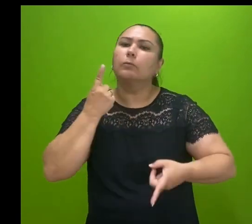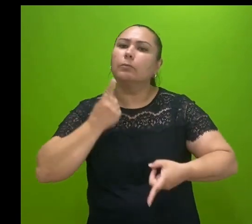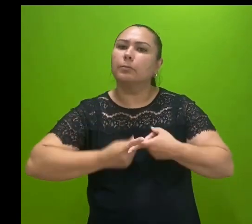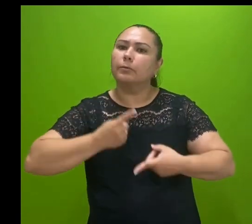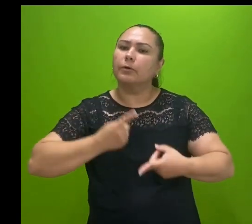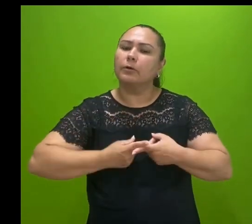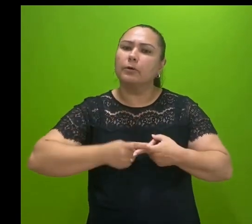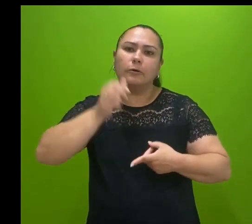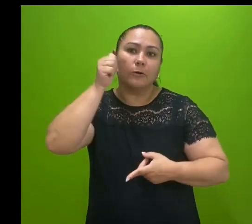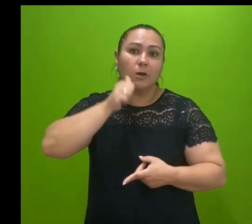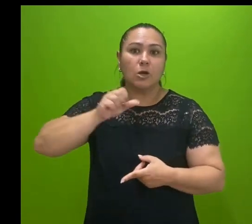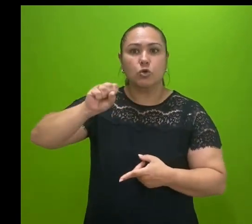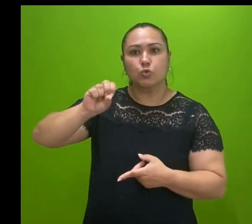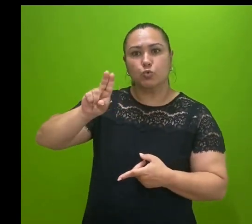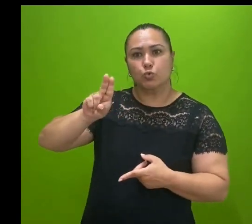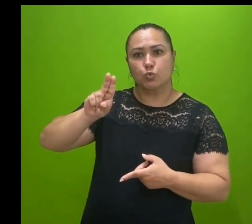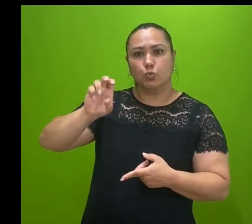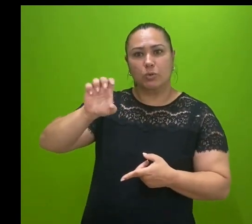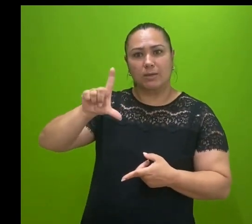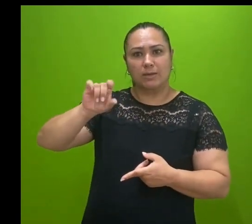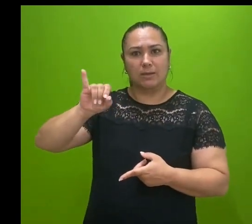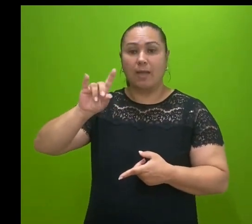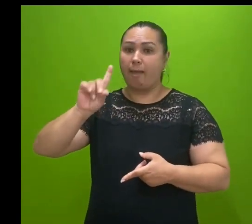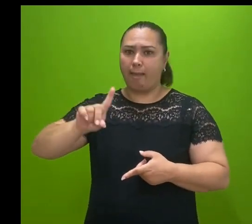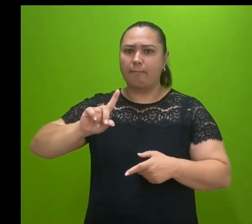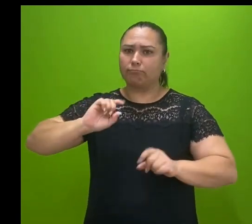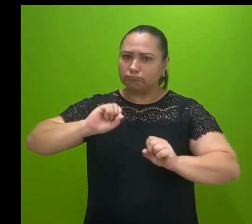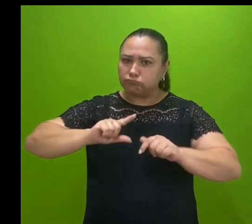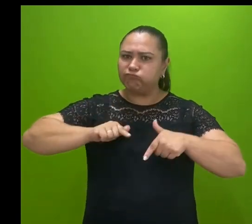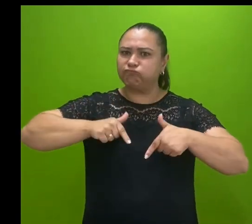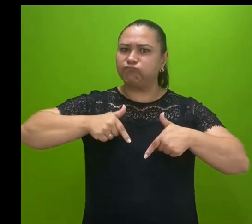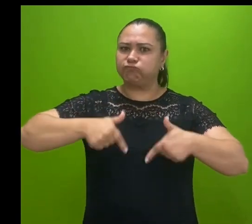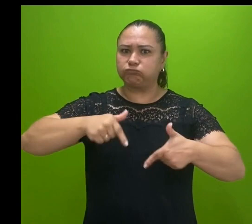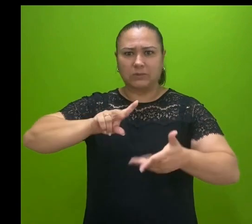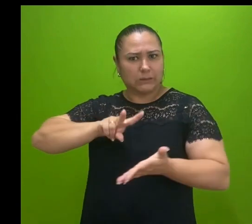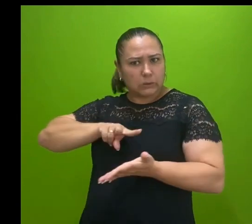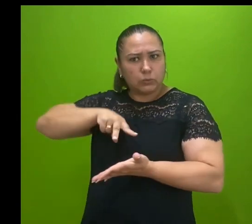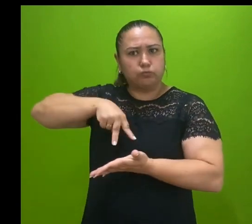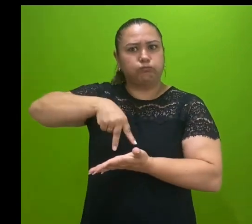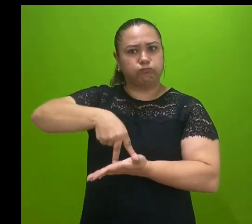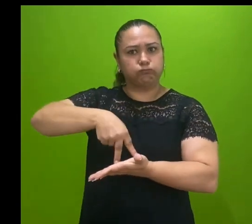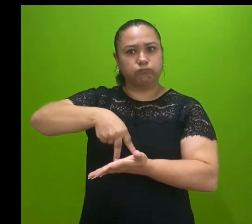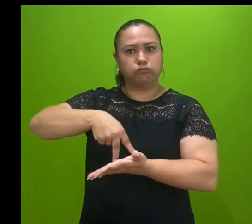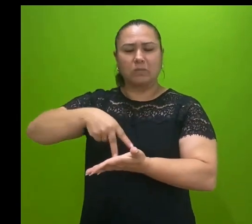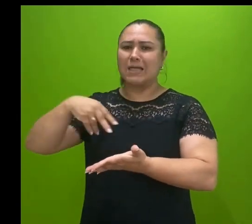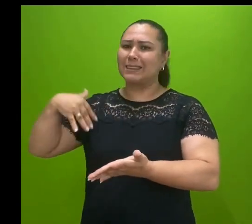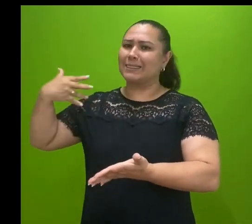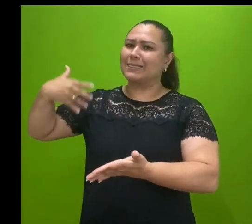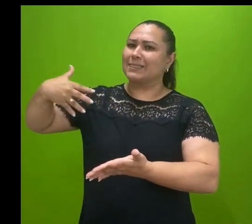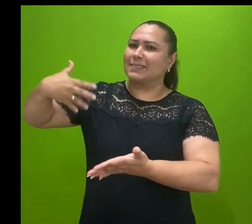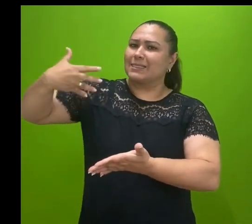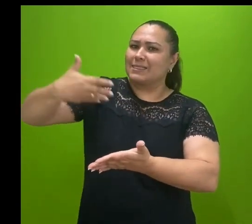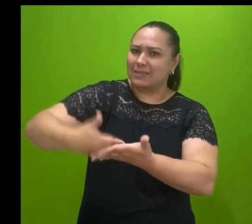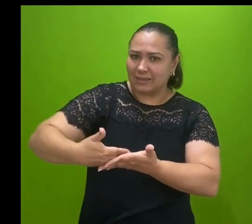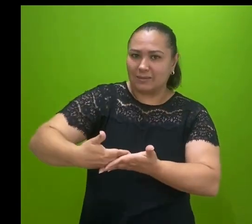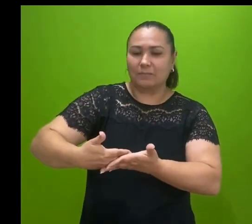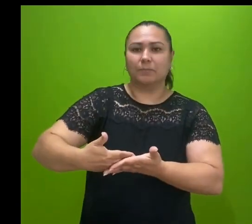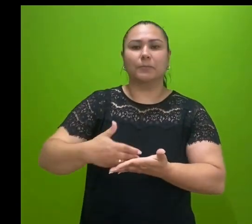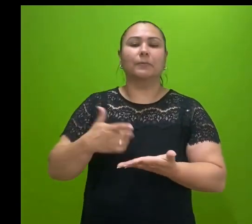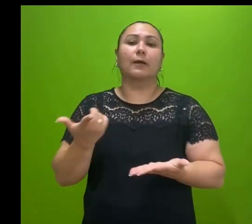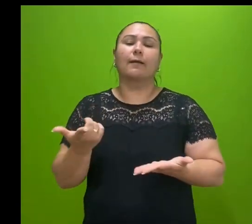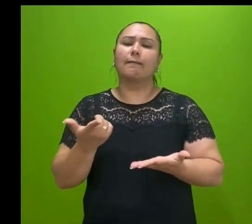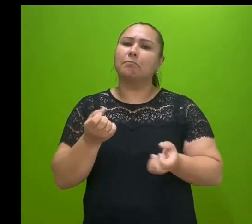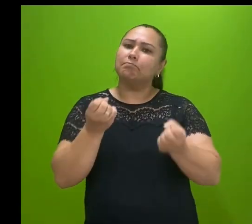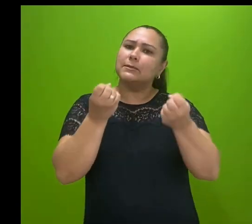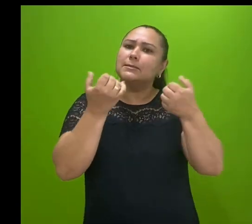muito importante, porque ela é uma ativista de muito tempo.